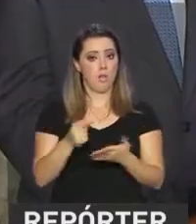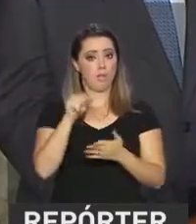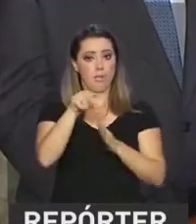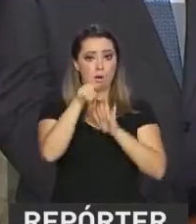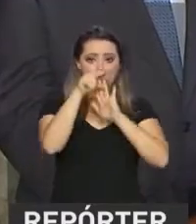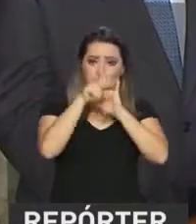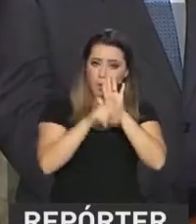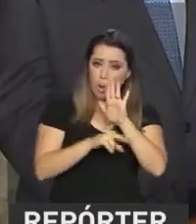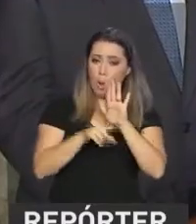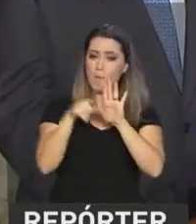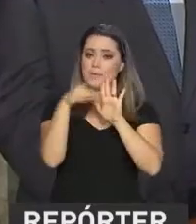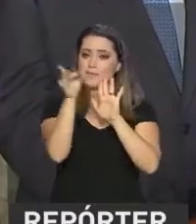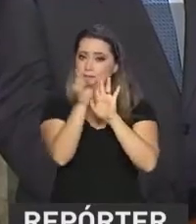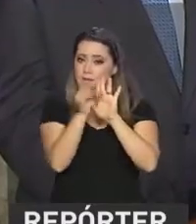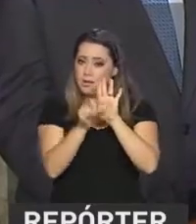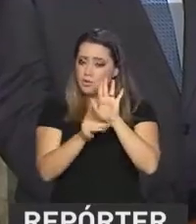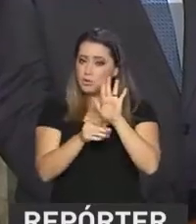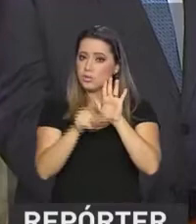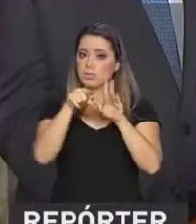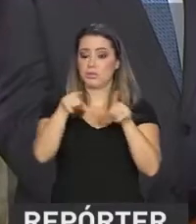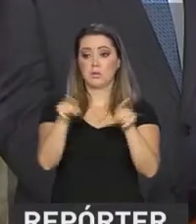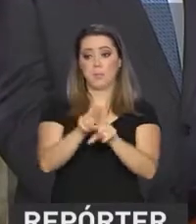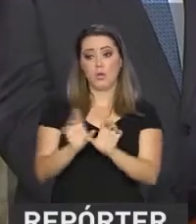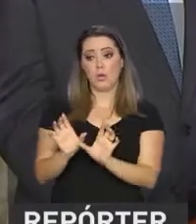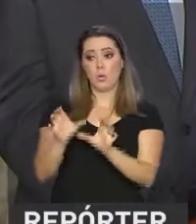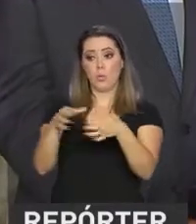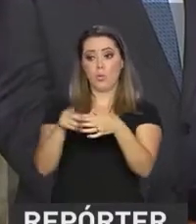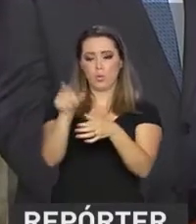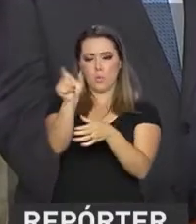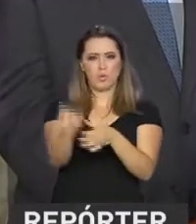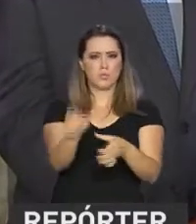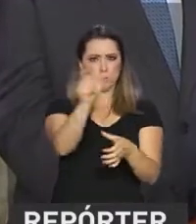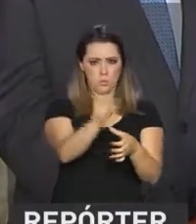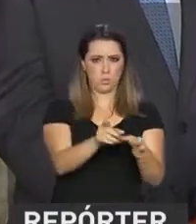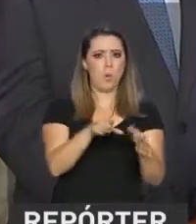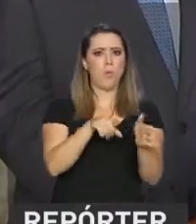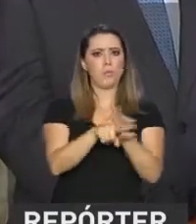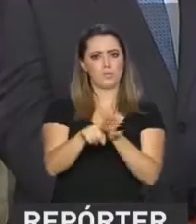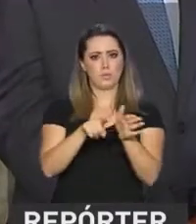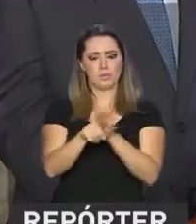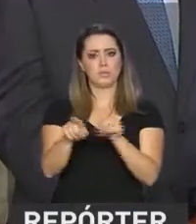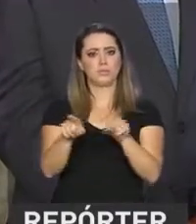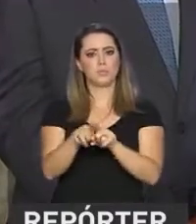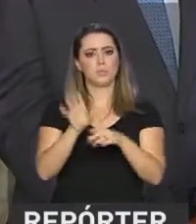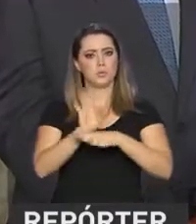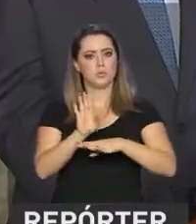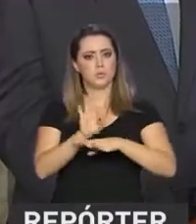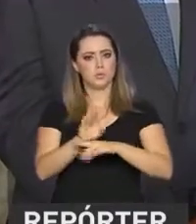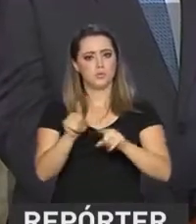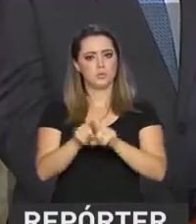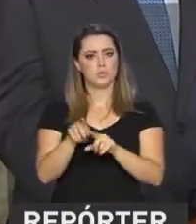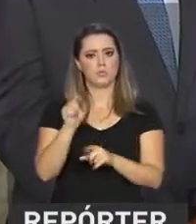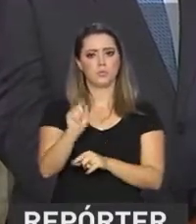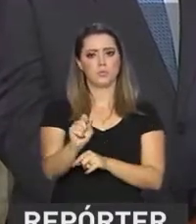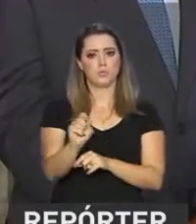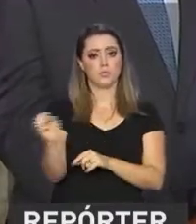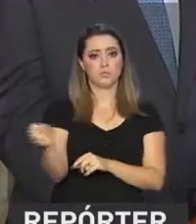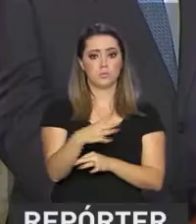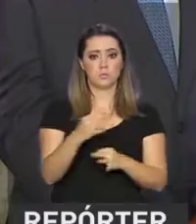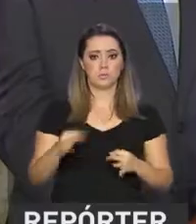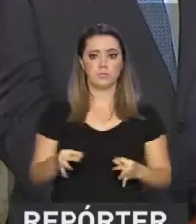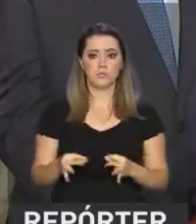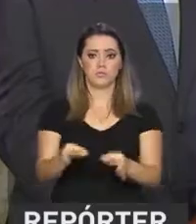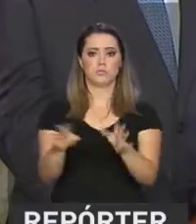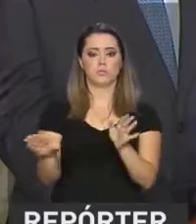regulamentação também o pesquisador pode contribuir para que a inovação